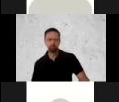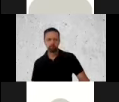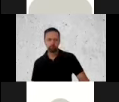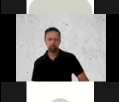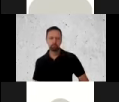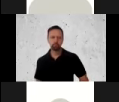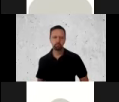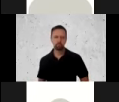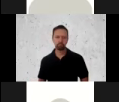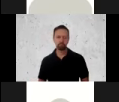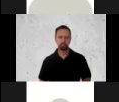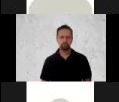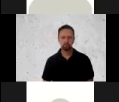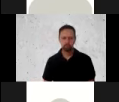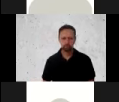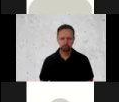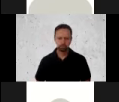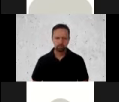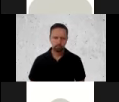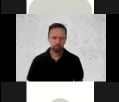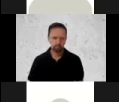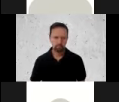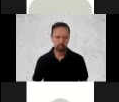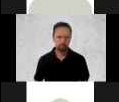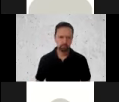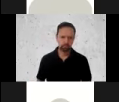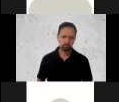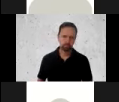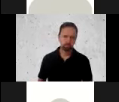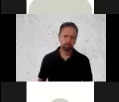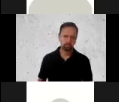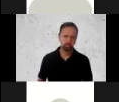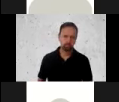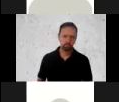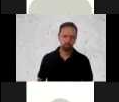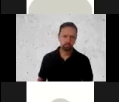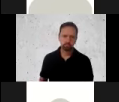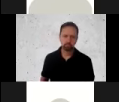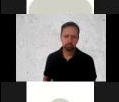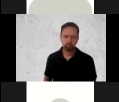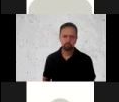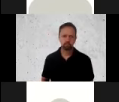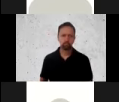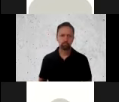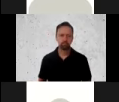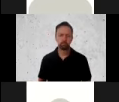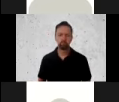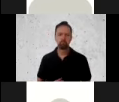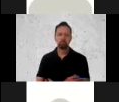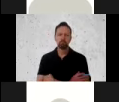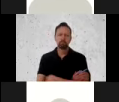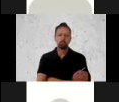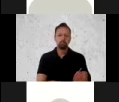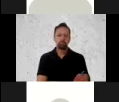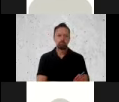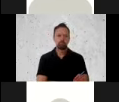eles encontram relações positivas entre essas várias relações significativas. Então, por exemplo, municípios cujos tribunais